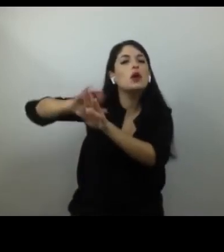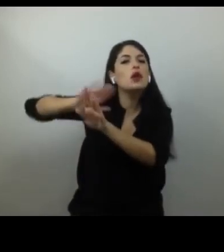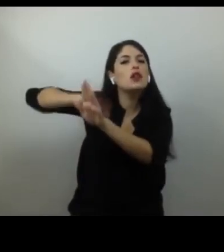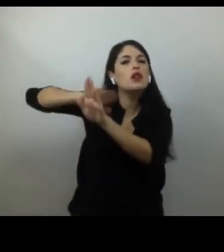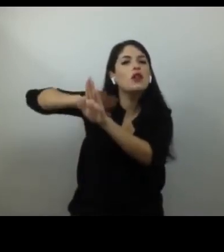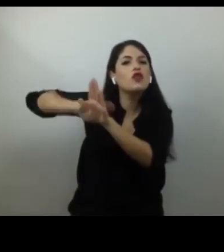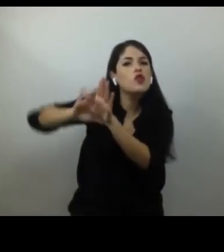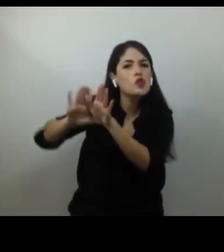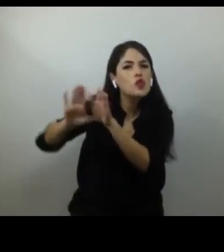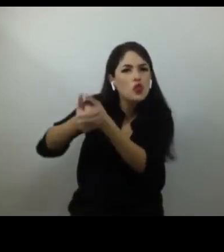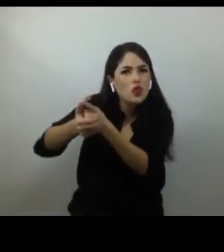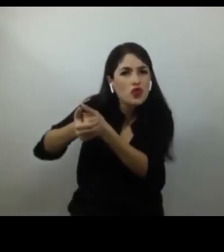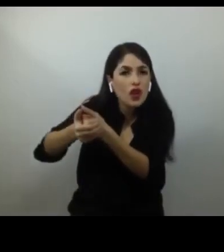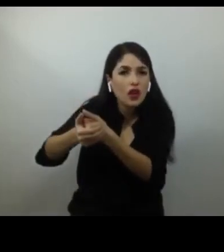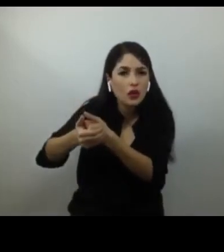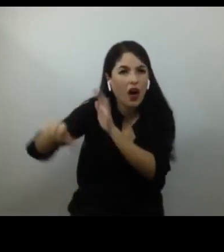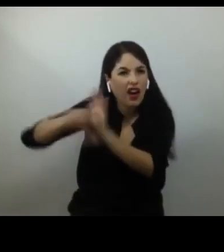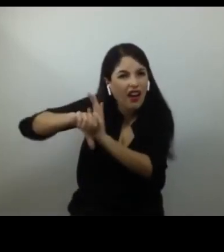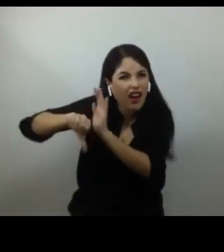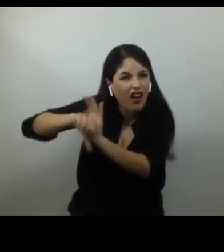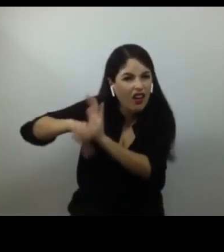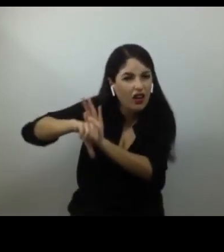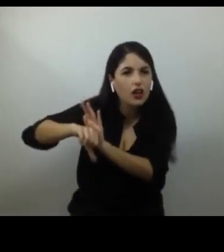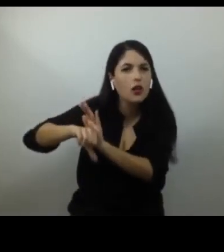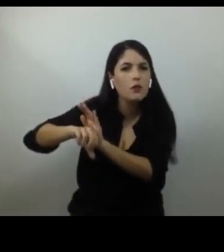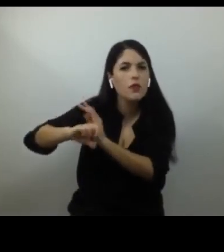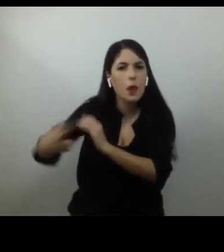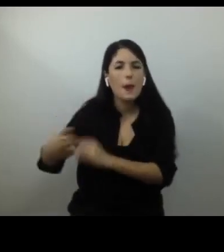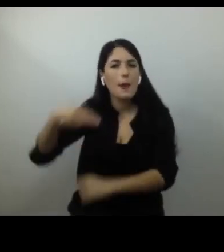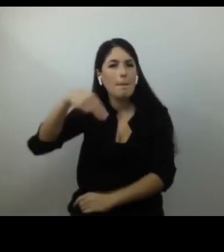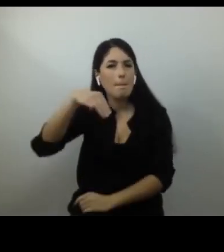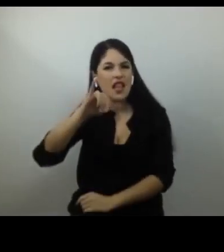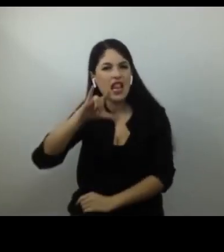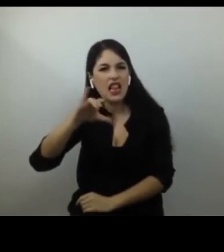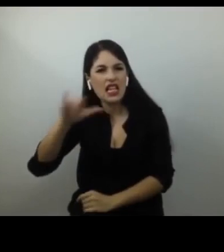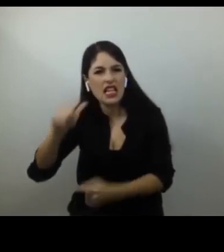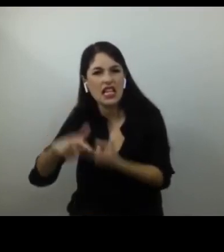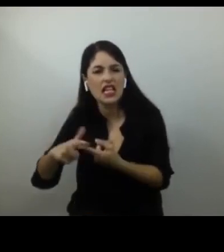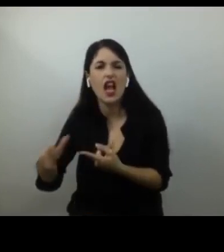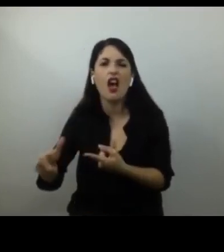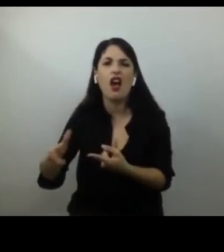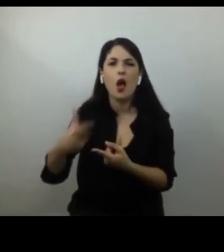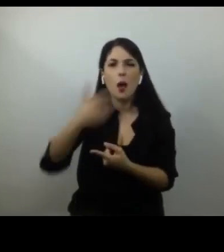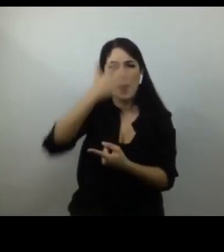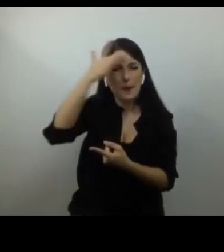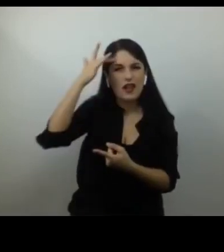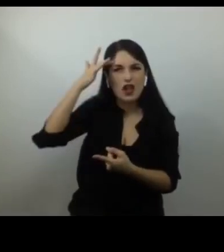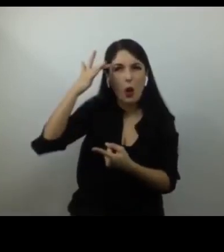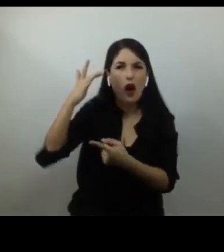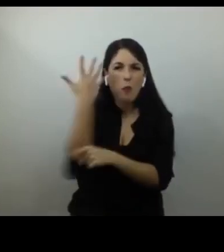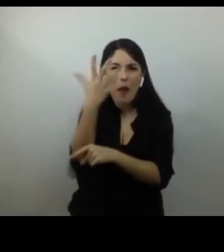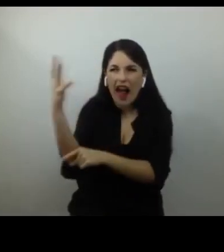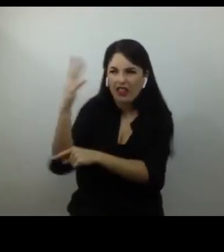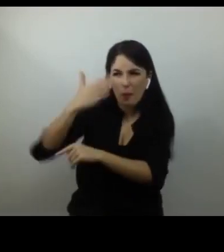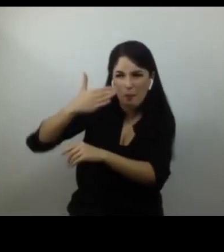à ilegalidade, ou como milícias, garimpeiros ilegais, devastadores de